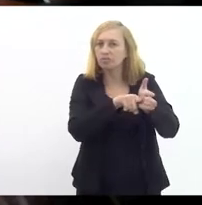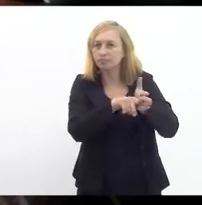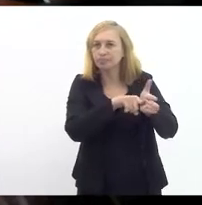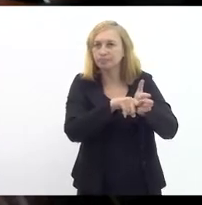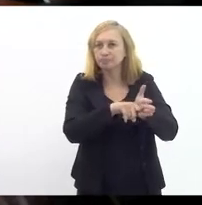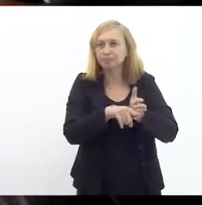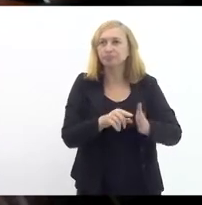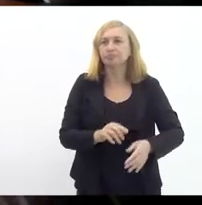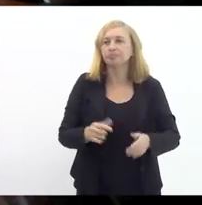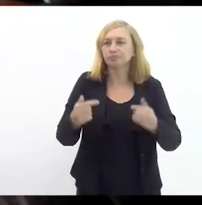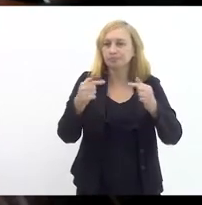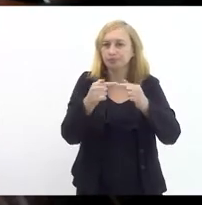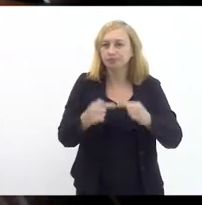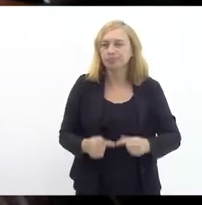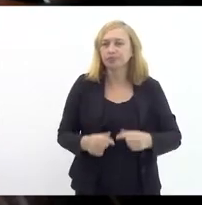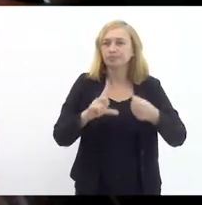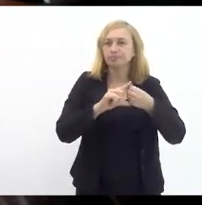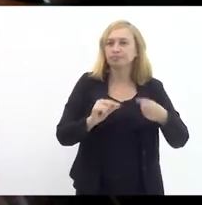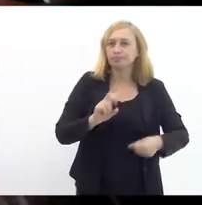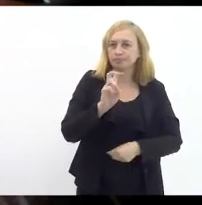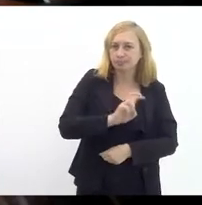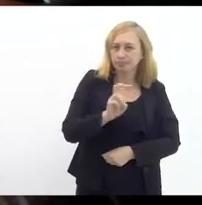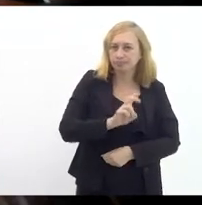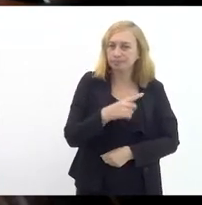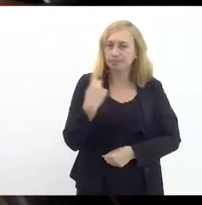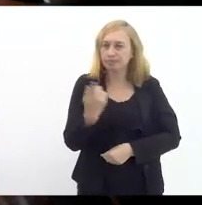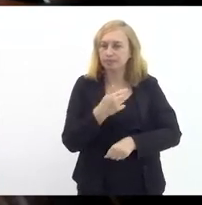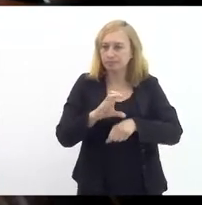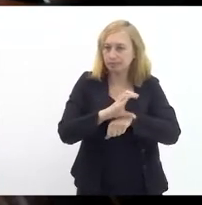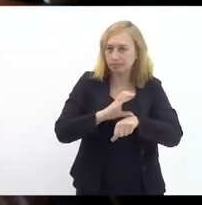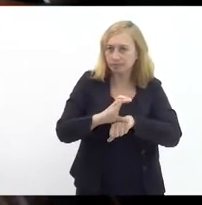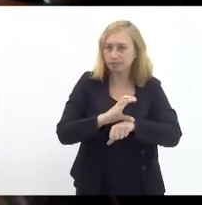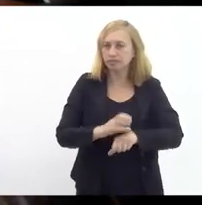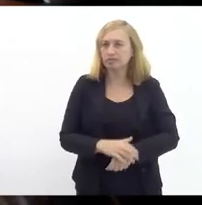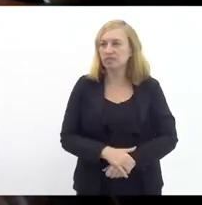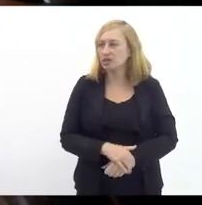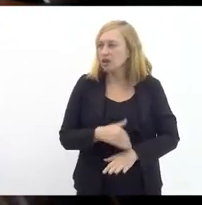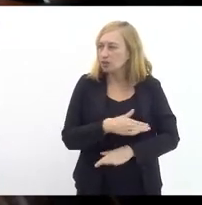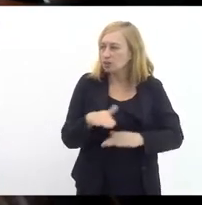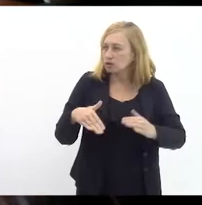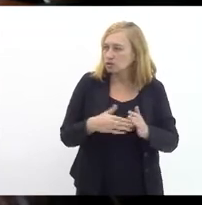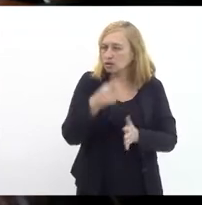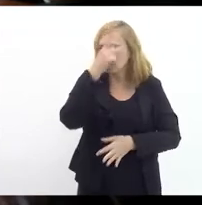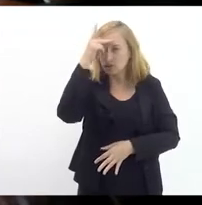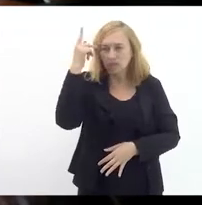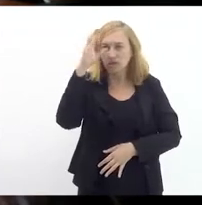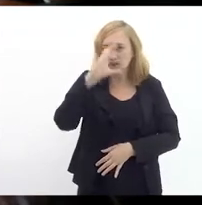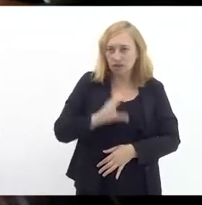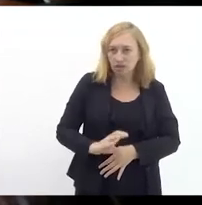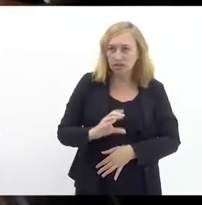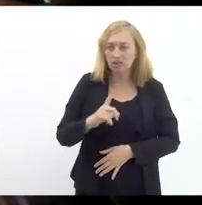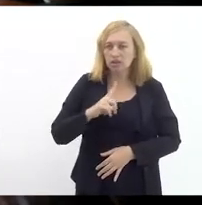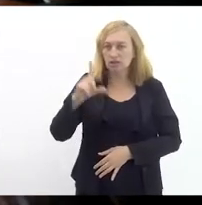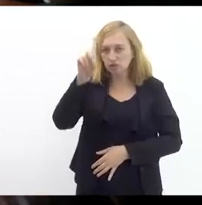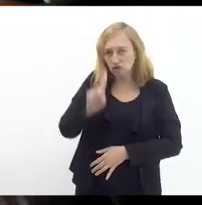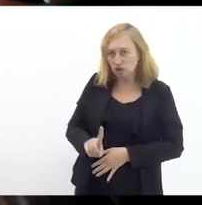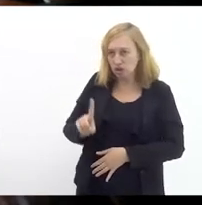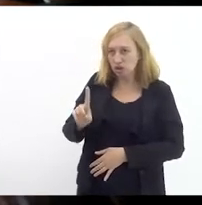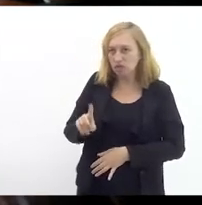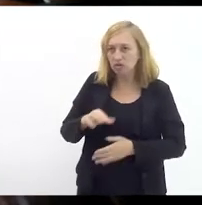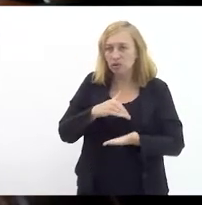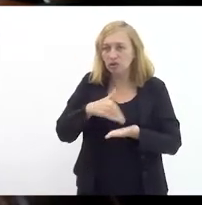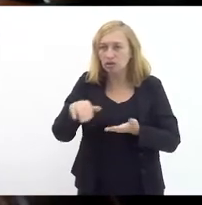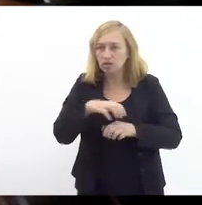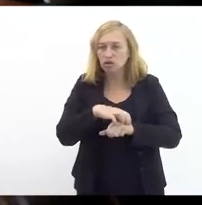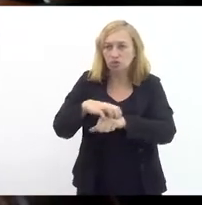fiscalização. De acordo com o artigo 5º da nossa Constituição, todos os cidadãos têm direito ao transporte público e